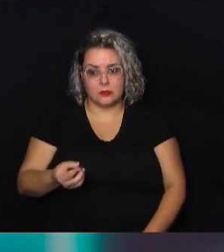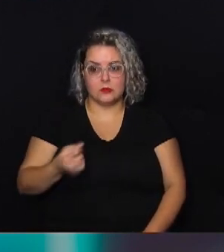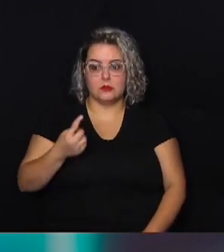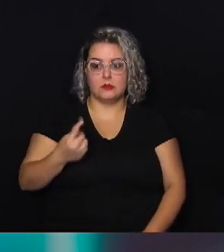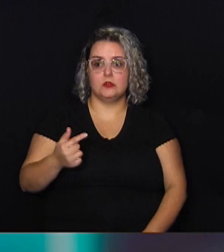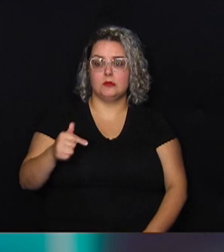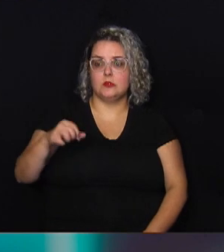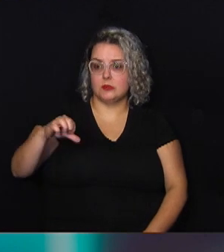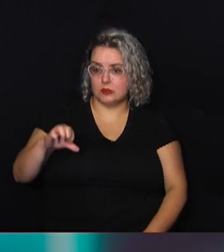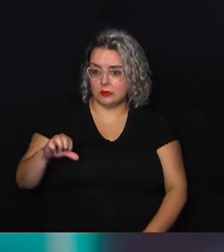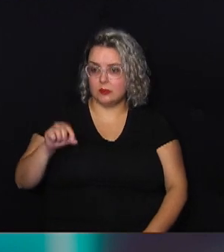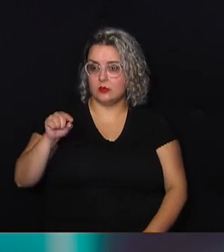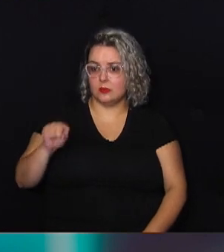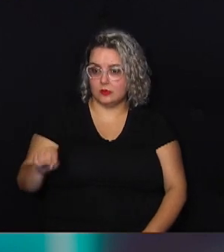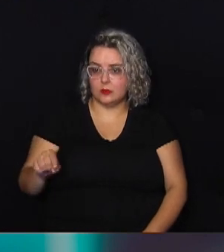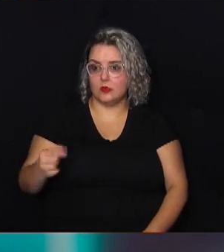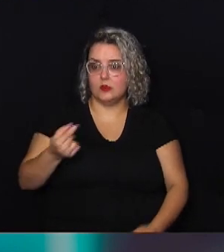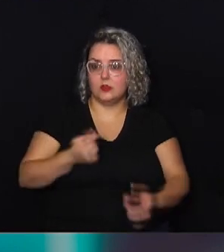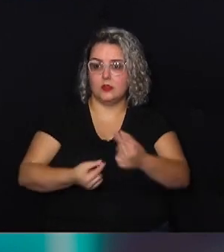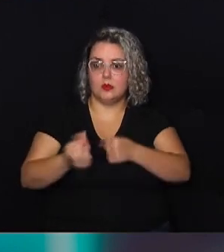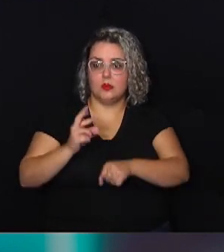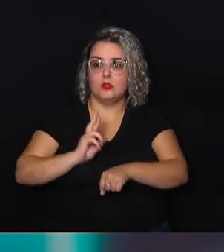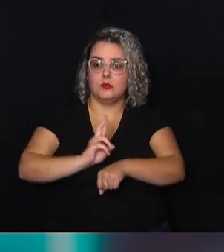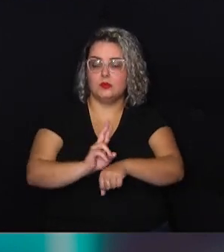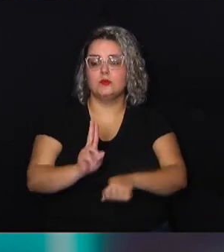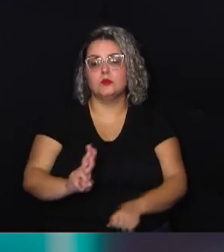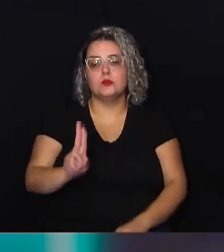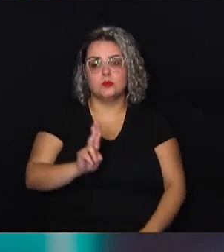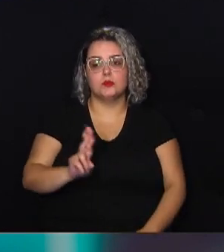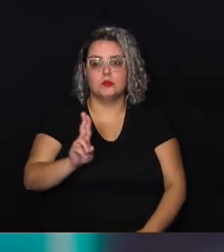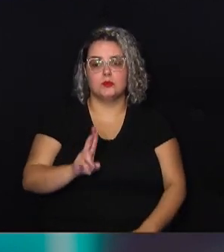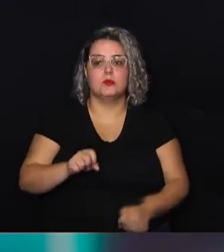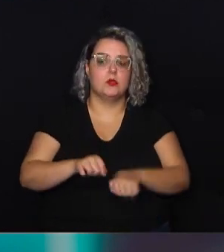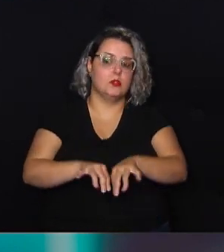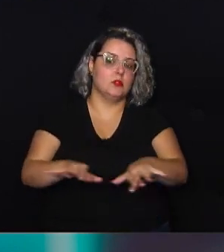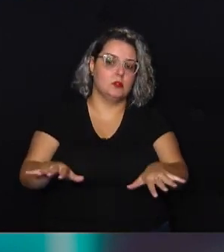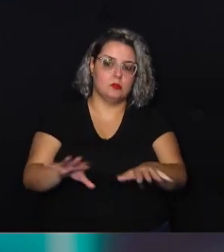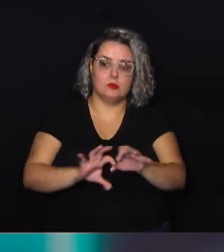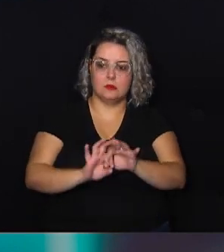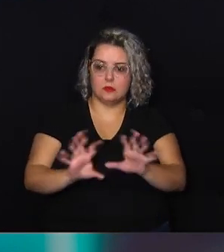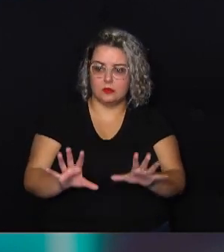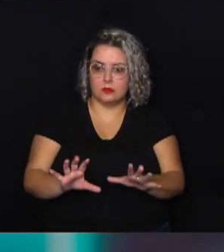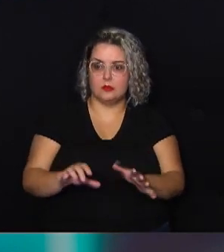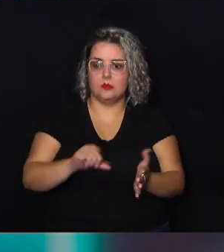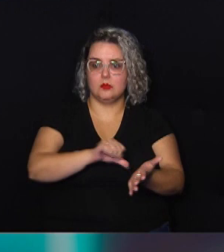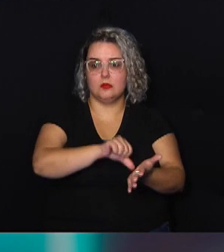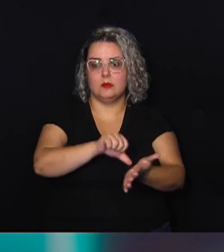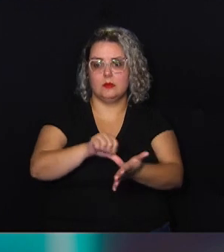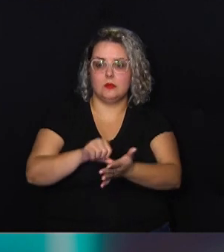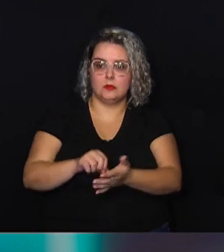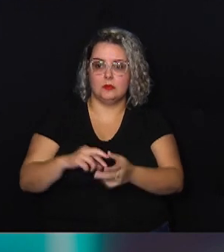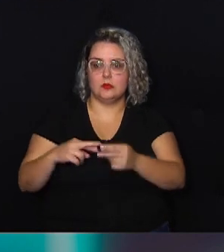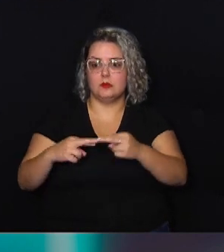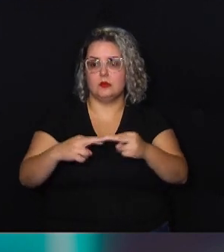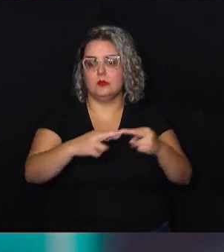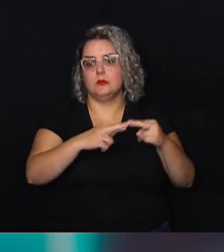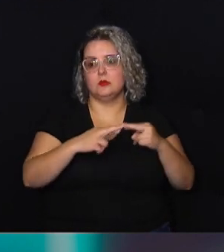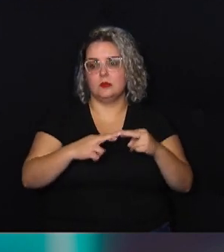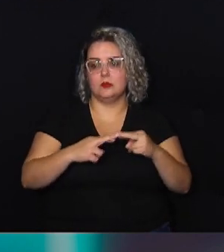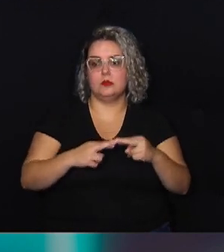em recursos que poderiam ser utilizados, distribuídos livremente entre as unidades da rede.